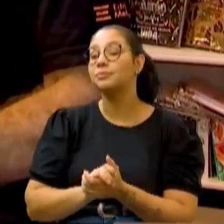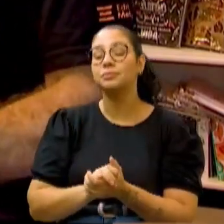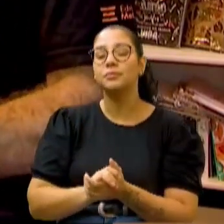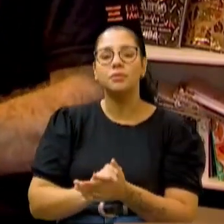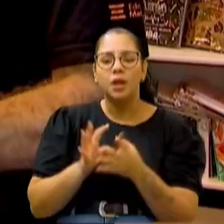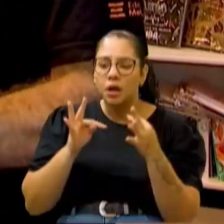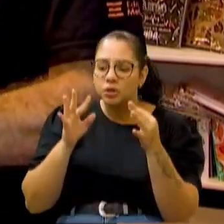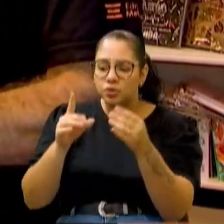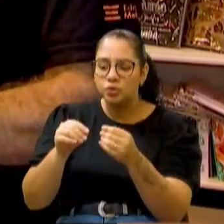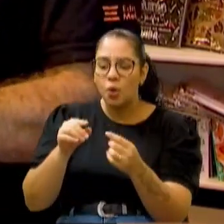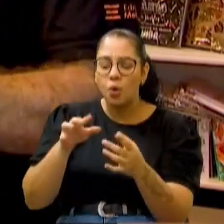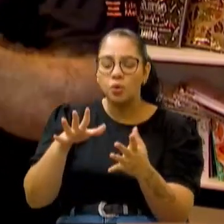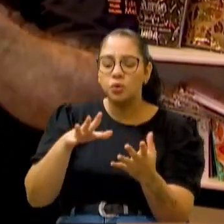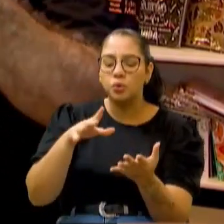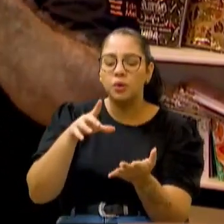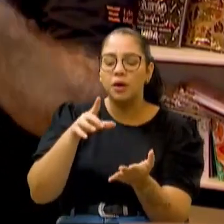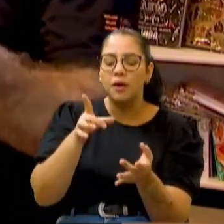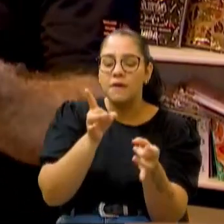de venda,